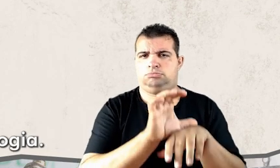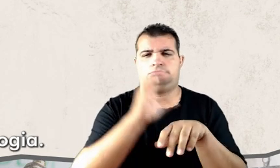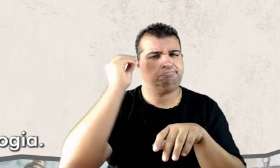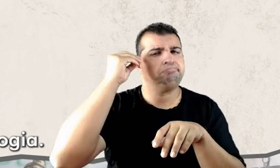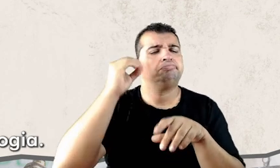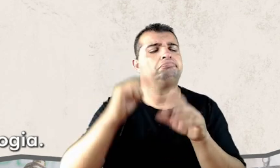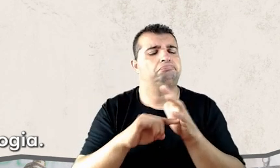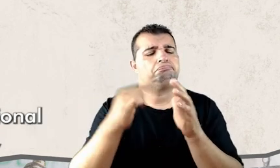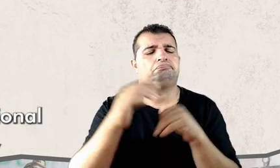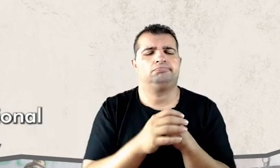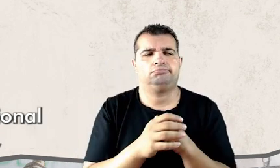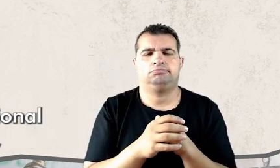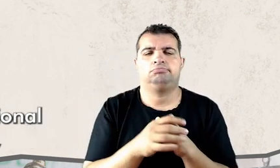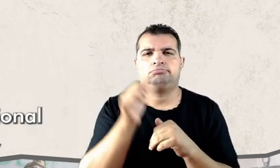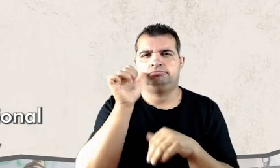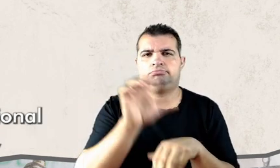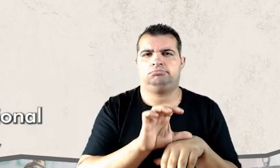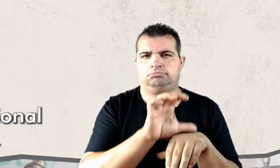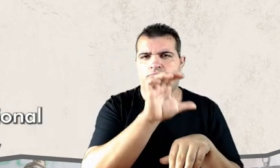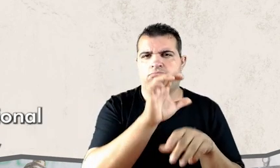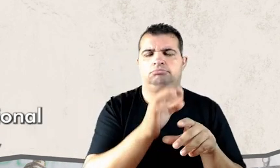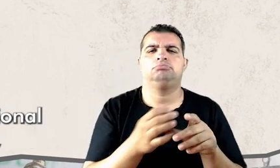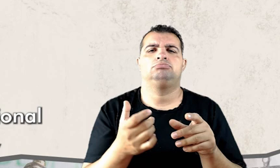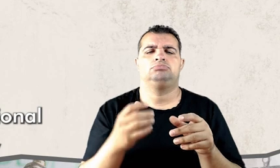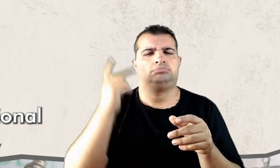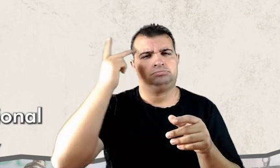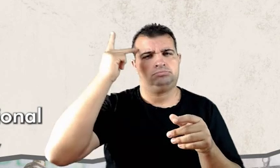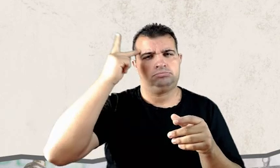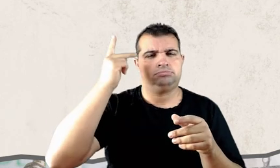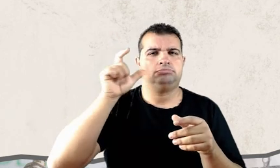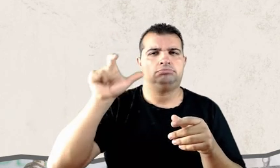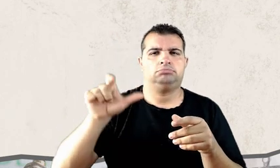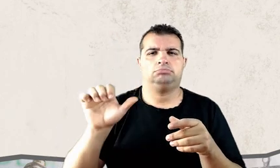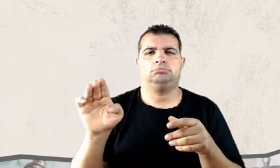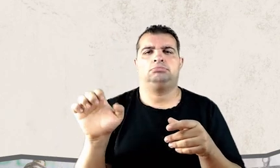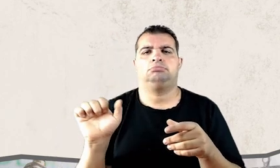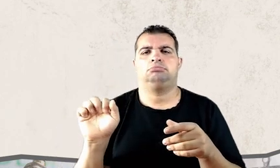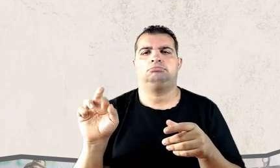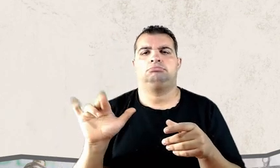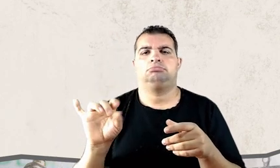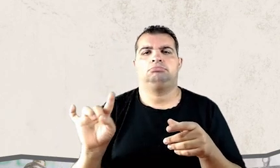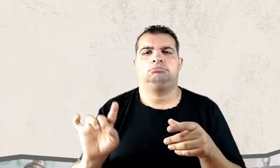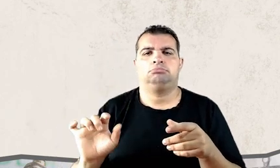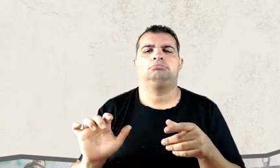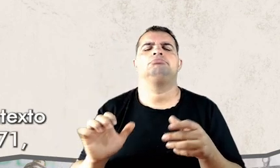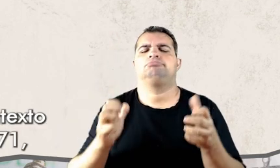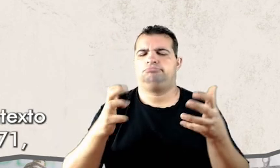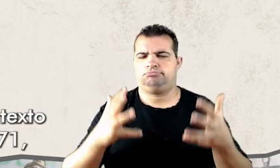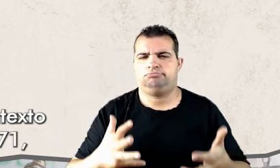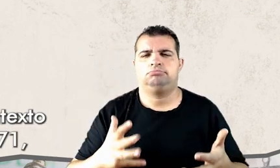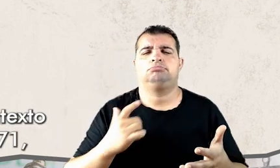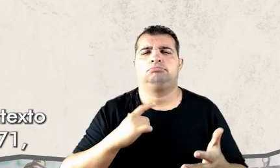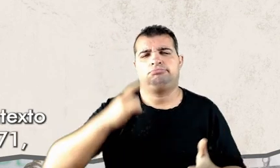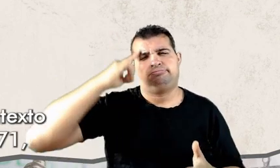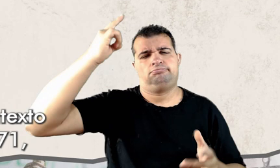Conselho Nacional de Psicologia. A conselheira do Conselho Regional de Psicologia de São Paulo, Beatriz Brambila, fala justamente disso, que é